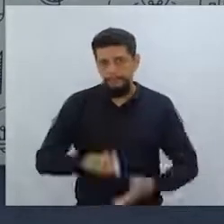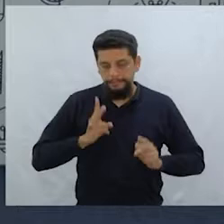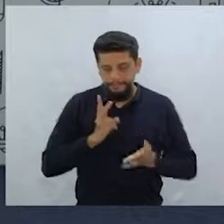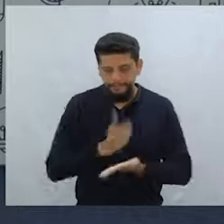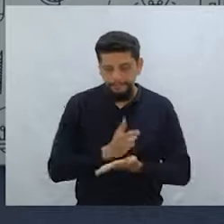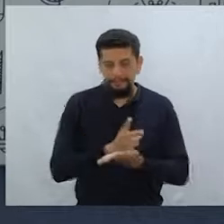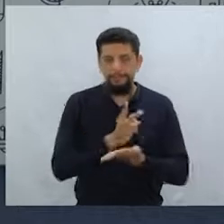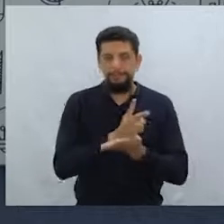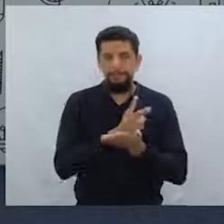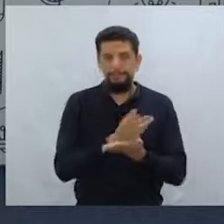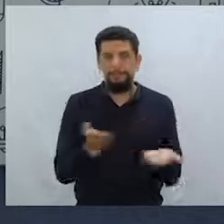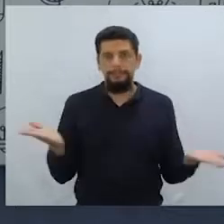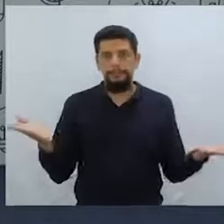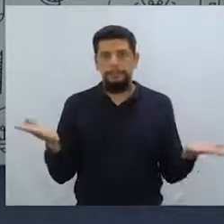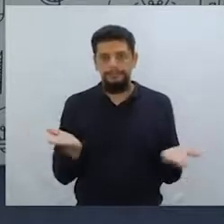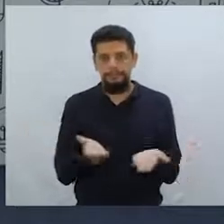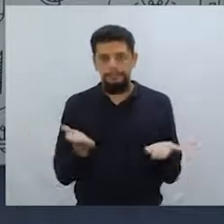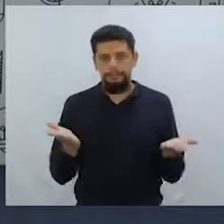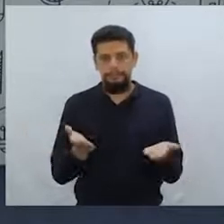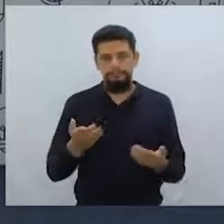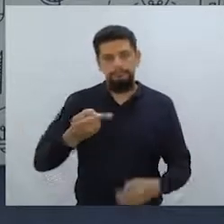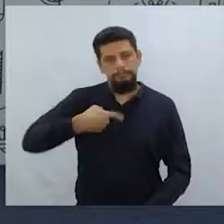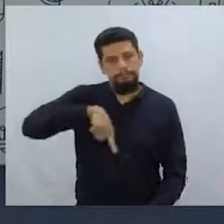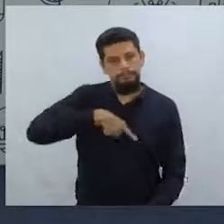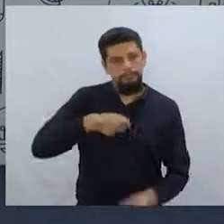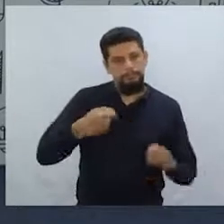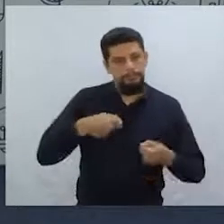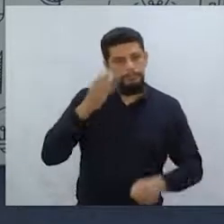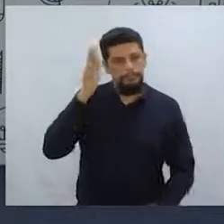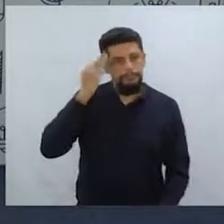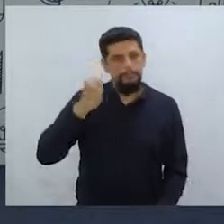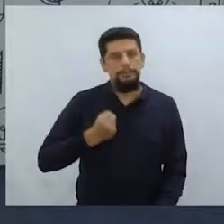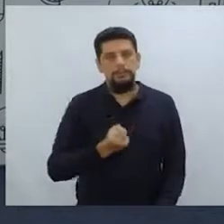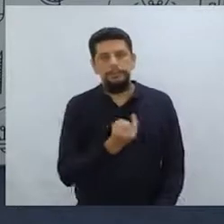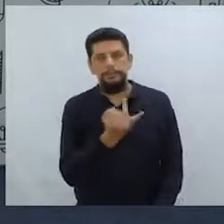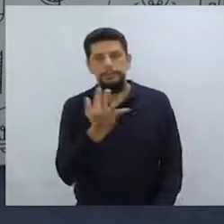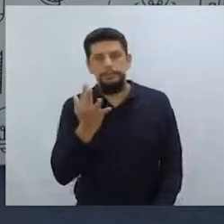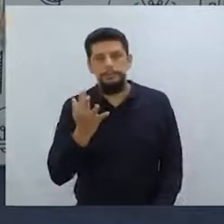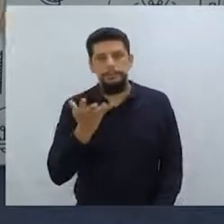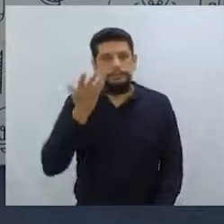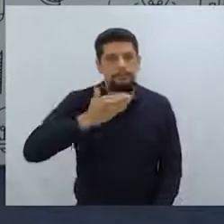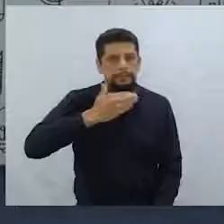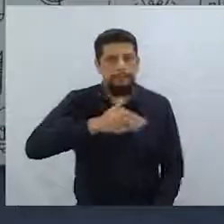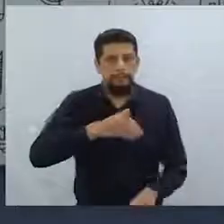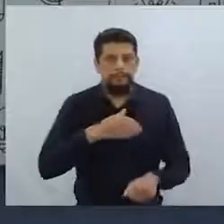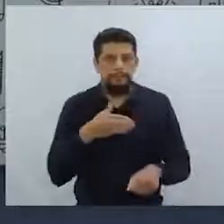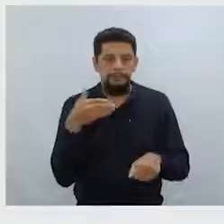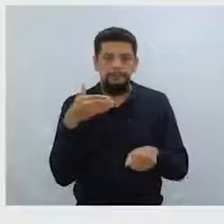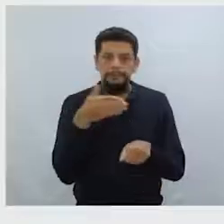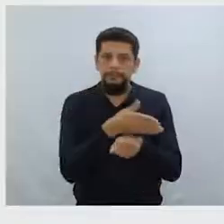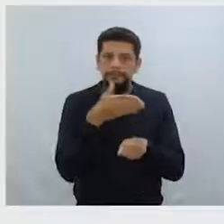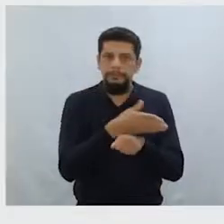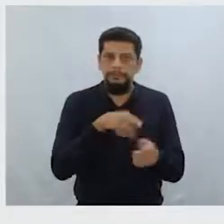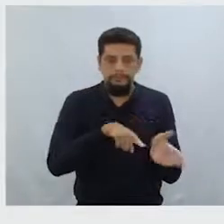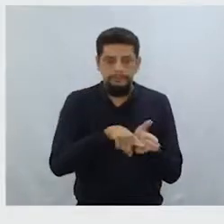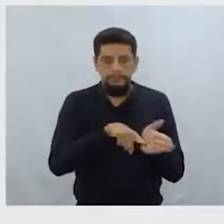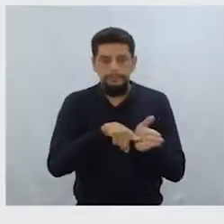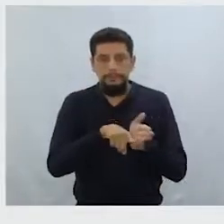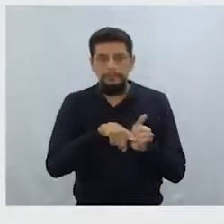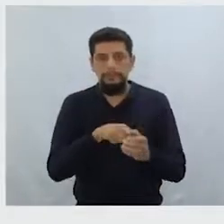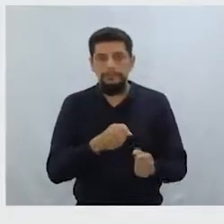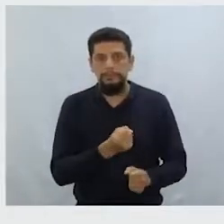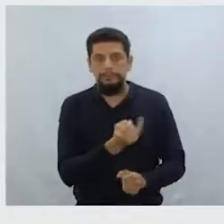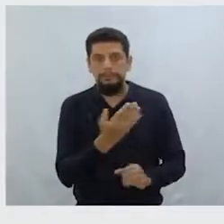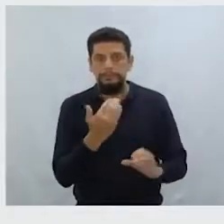Certo? Vamos continuar? Agora a gente precisa saber quantas crianças participaram da pesquisa.